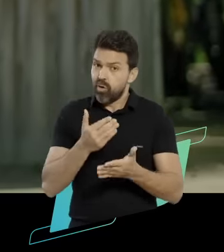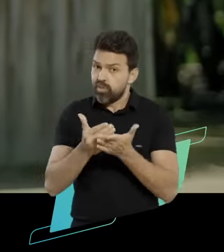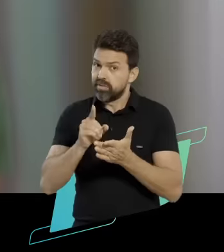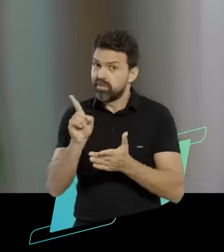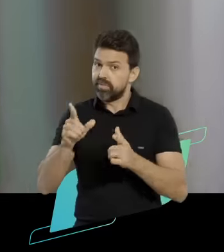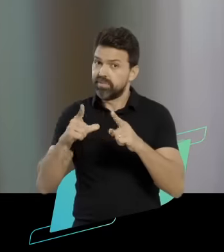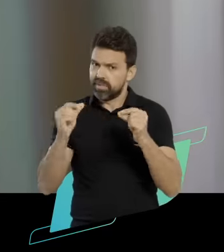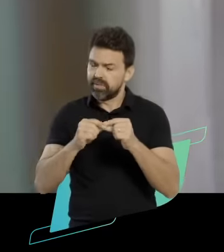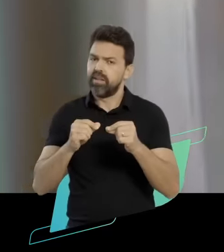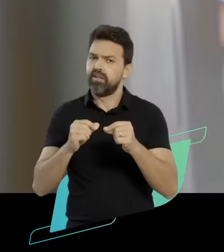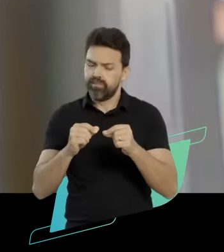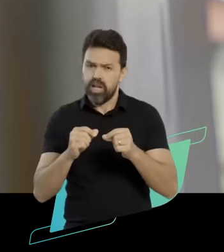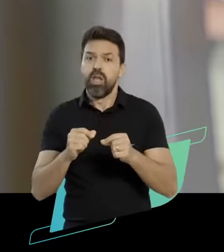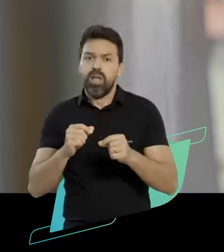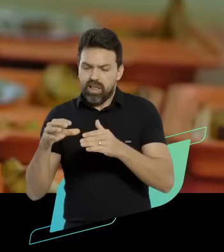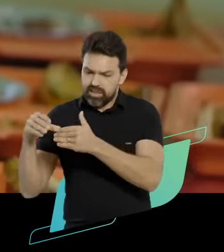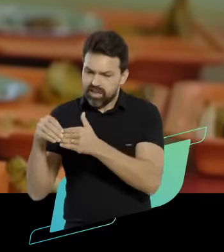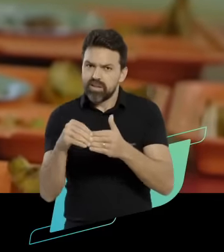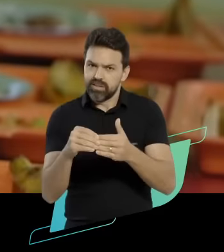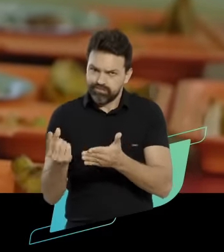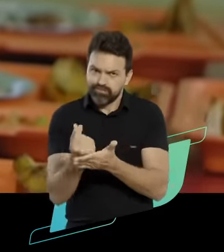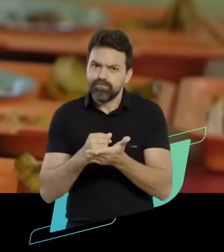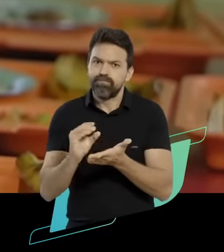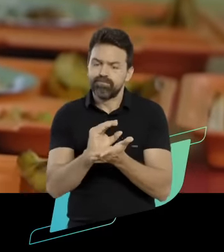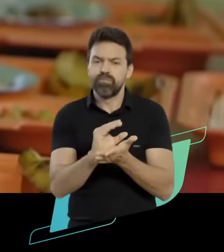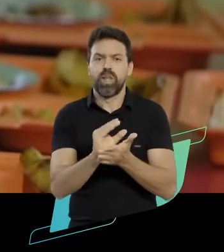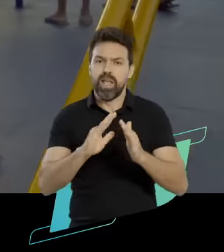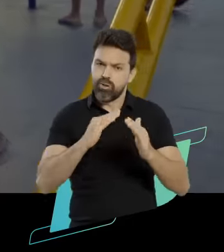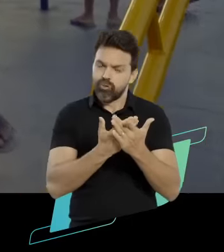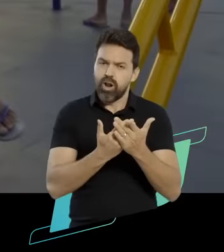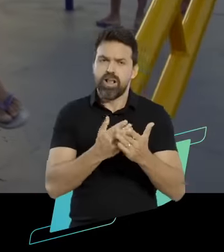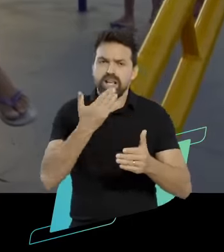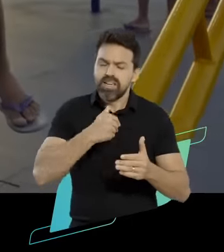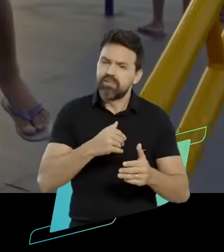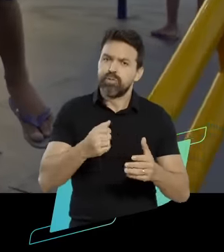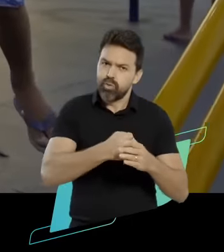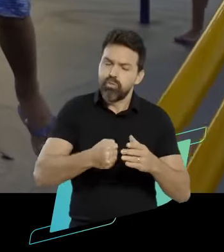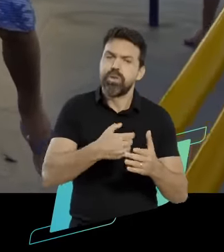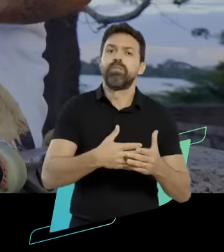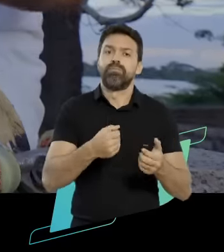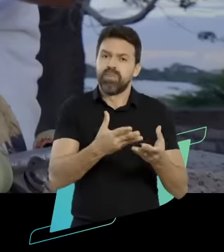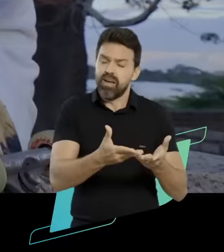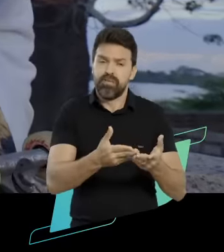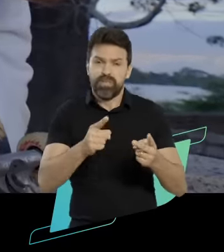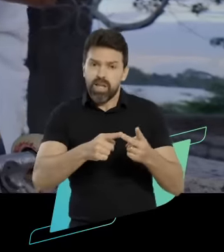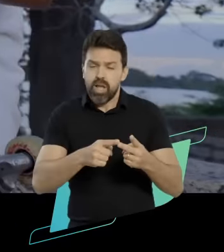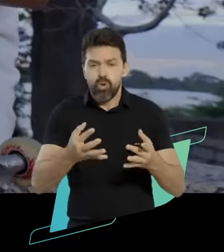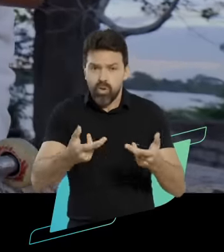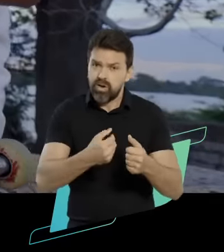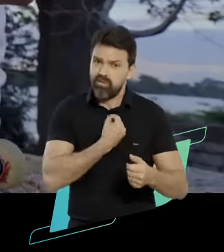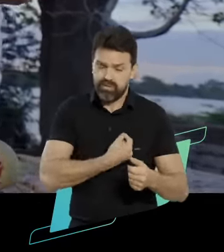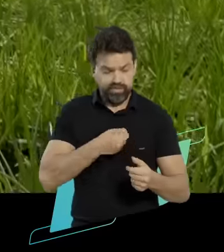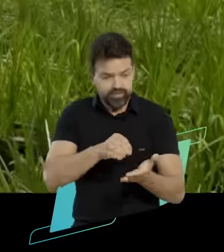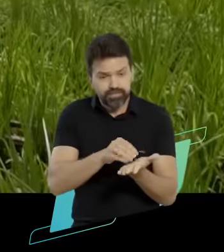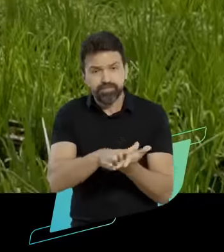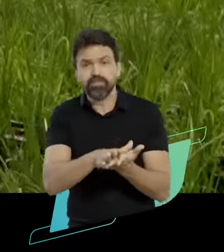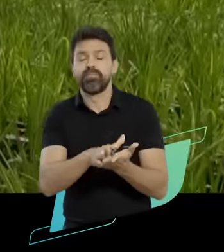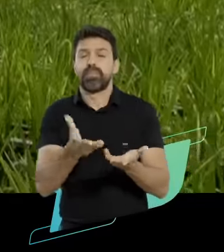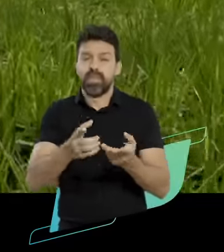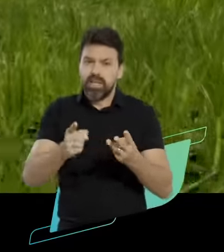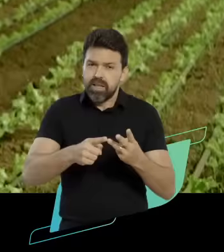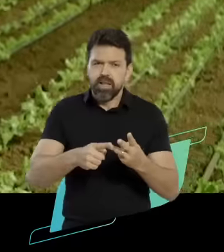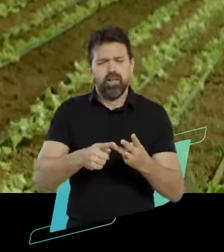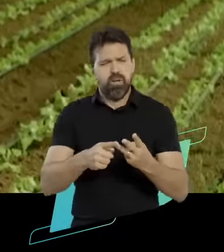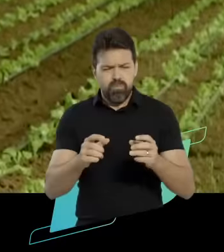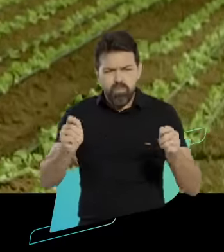É esse trabalho que coloca a merenda na escola das crianças, ajuda a construir qualidade de vida nas cidades, permite